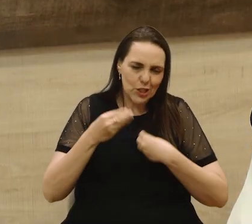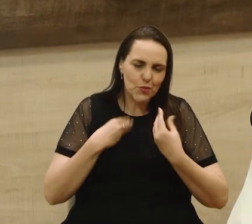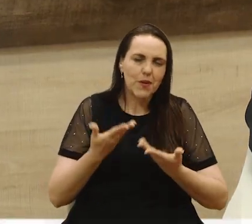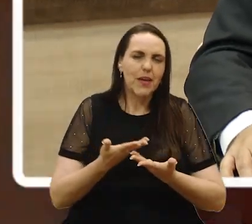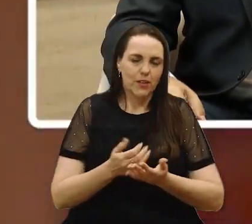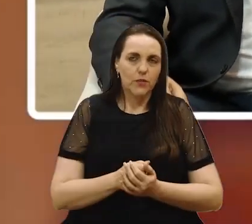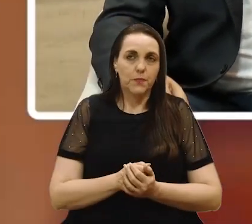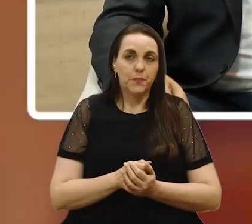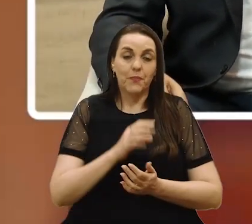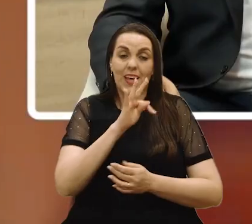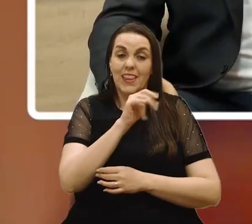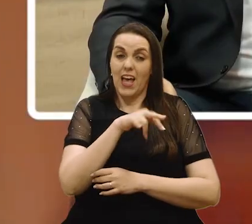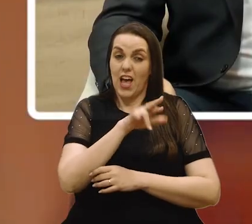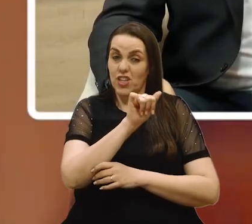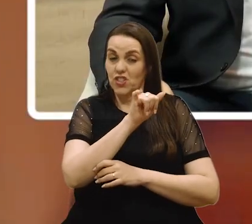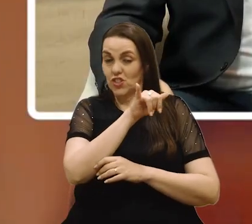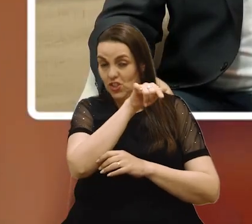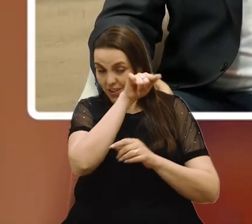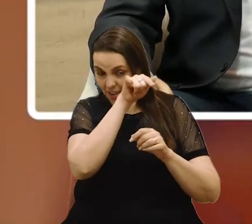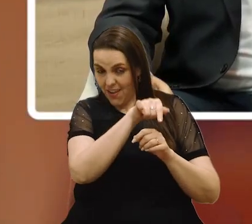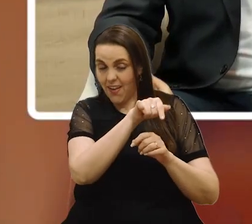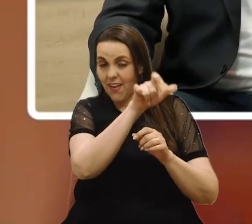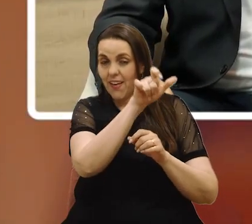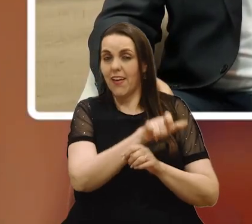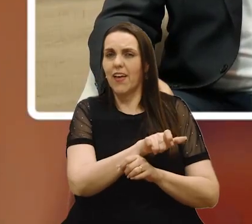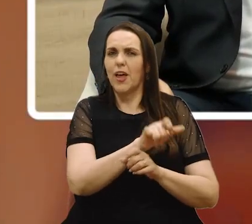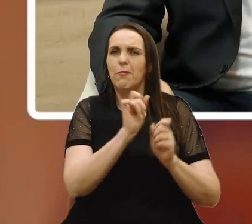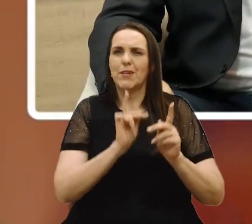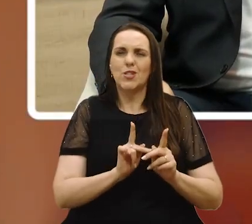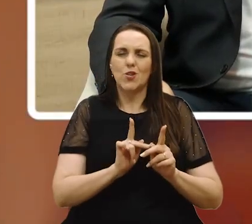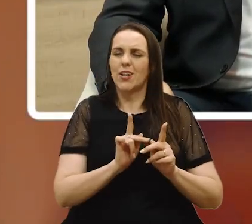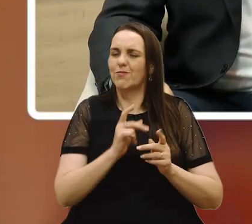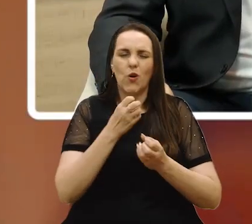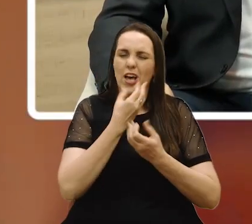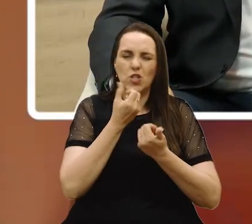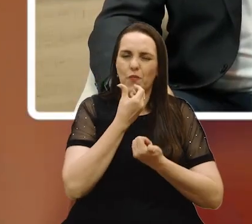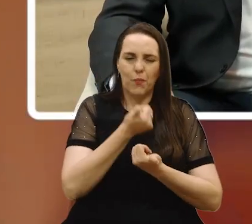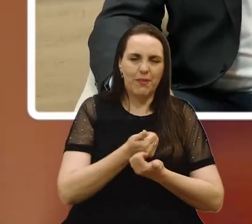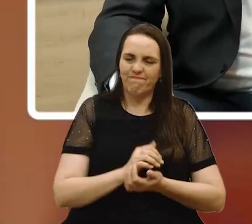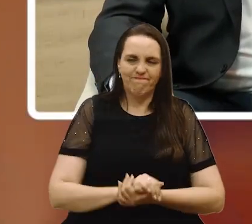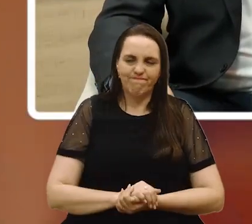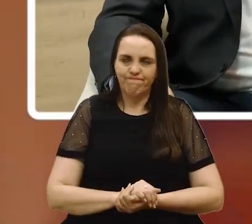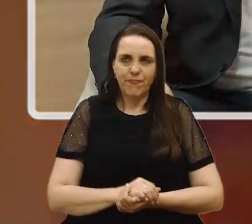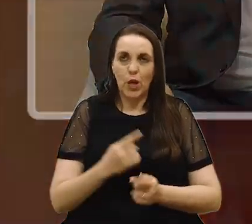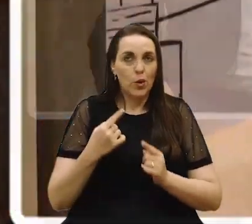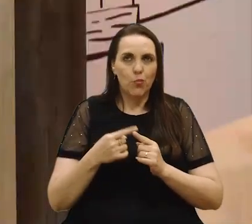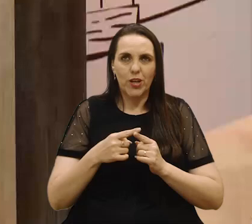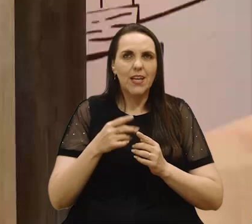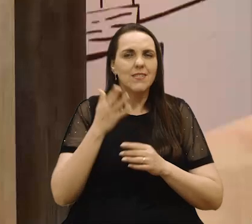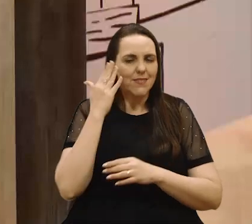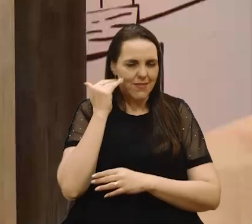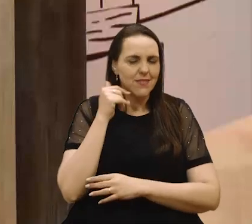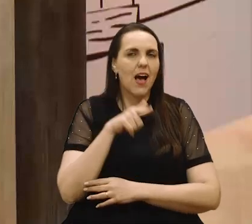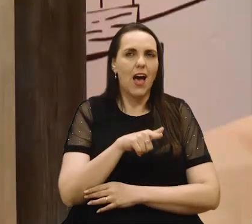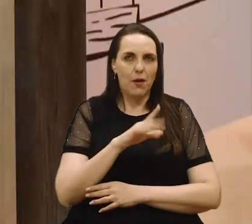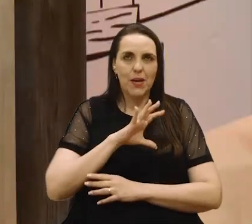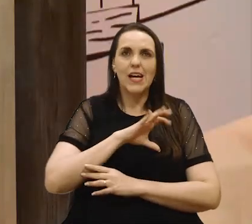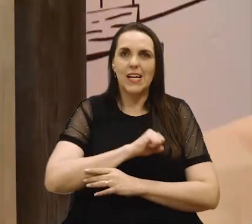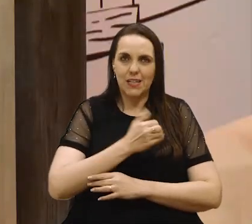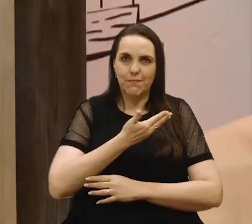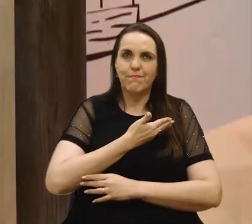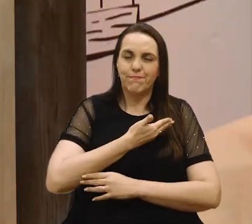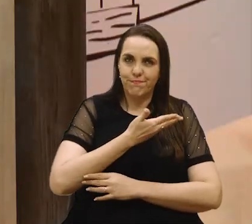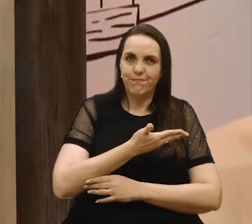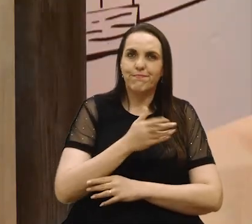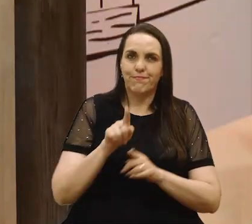né? Sim, a Tati é uma figura que para ela é a figura mal resolvida mesmo. Porque ela sabe muito bem o quanto ela